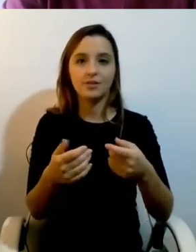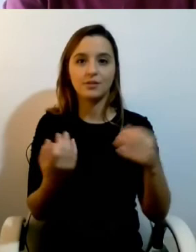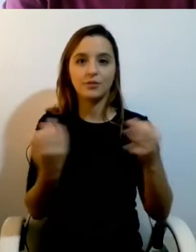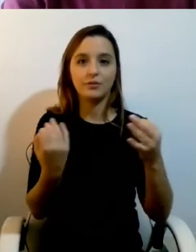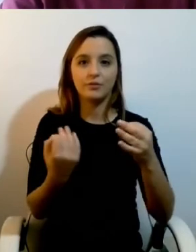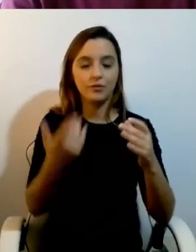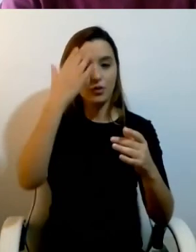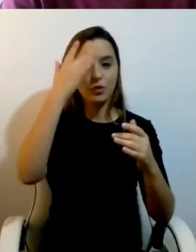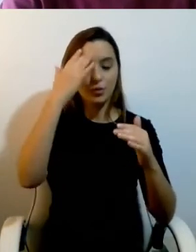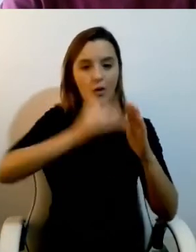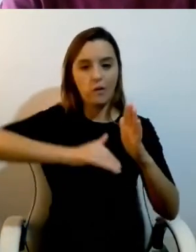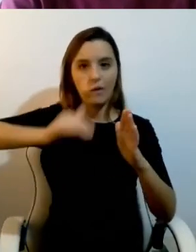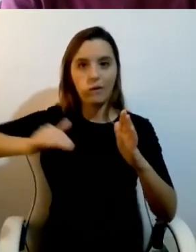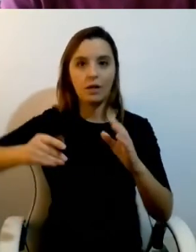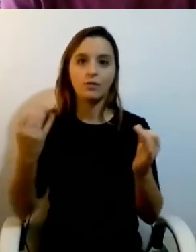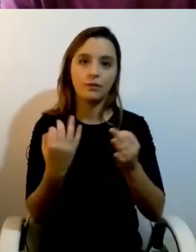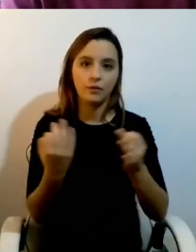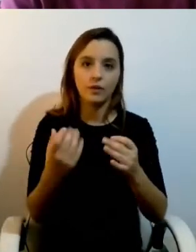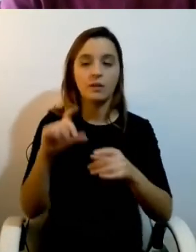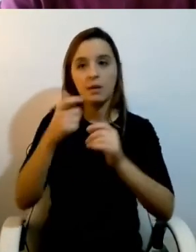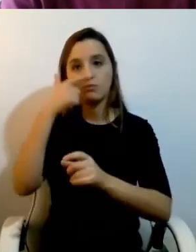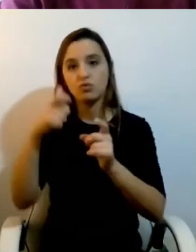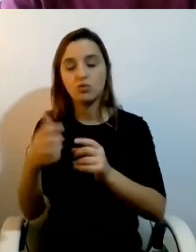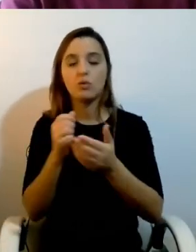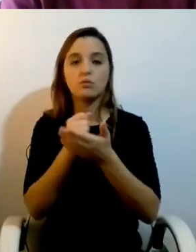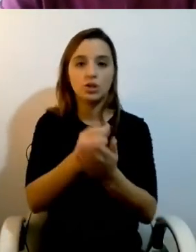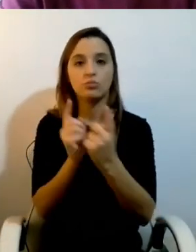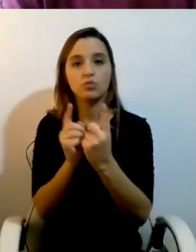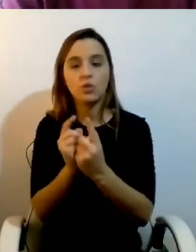assistentes pessoais, portanto, vários movimentos de proteção